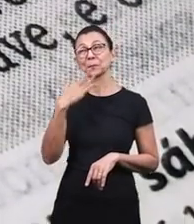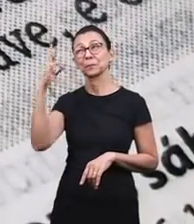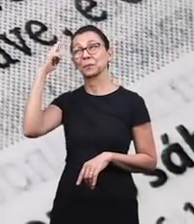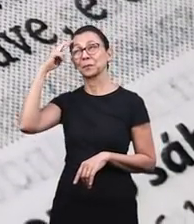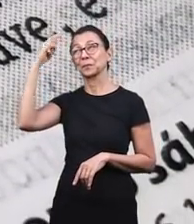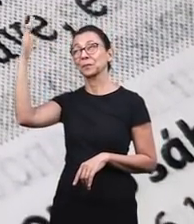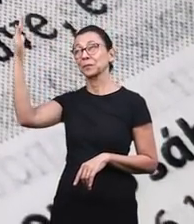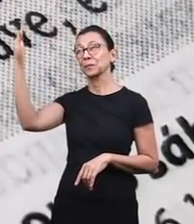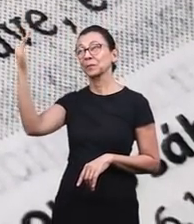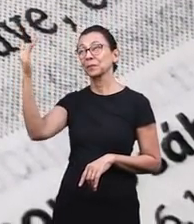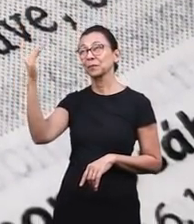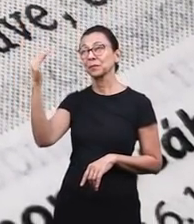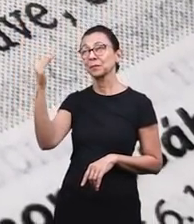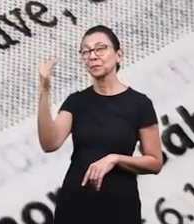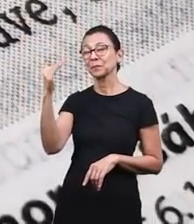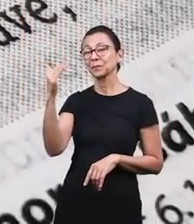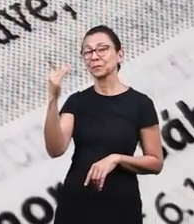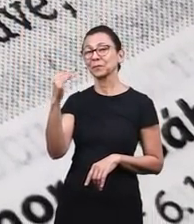Vem já,